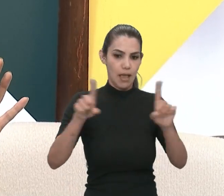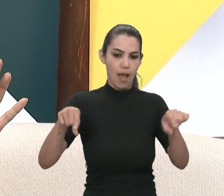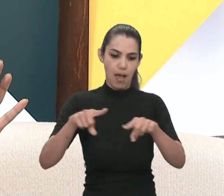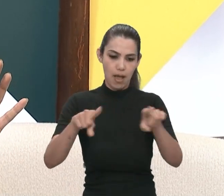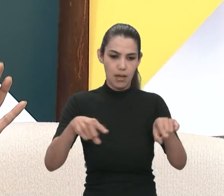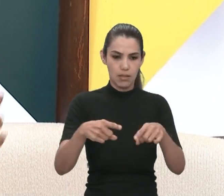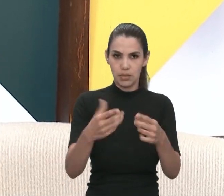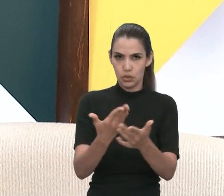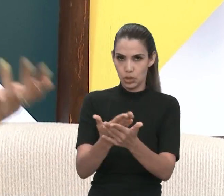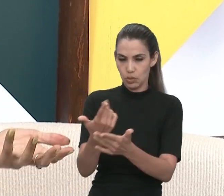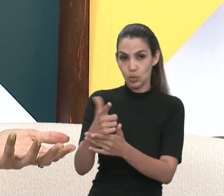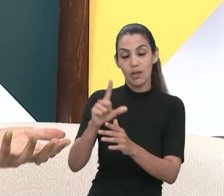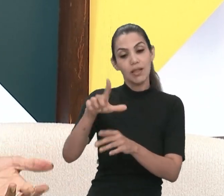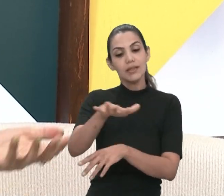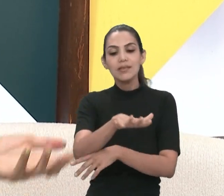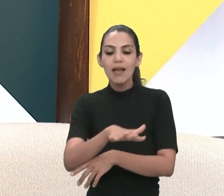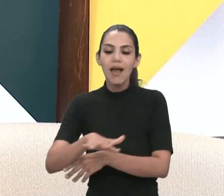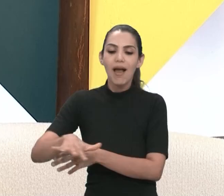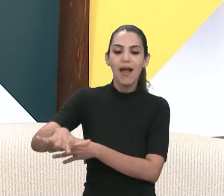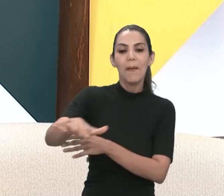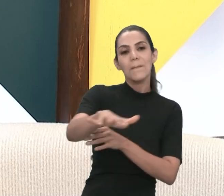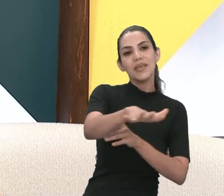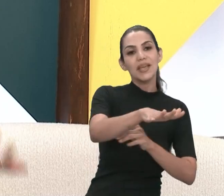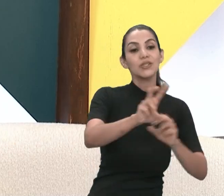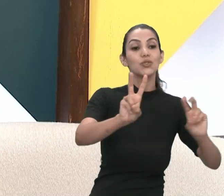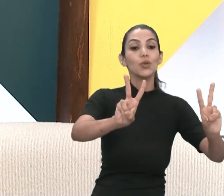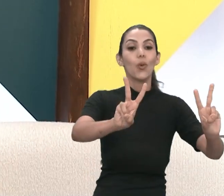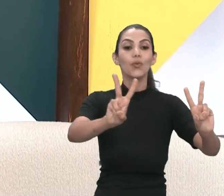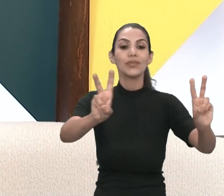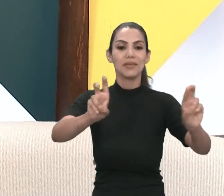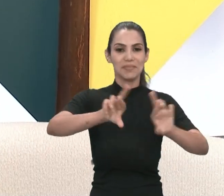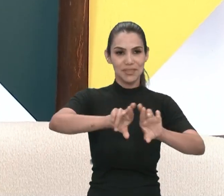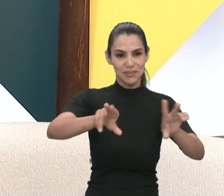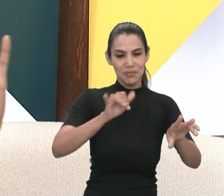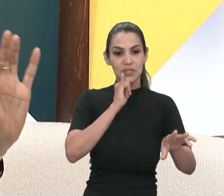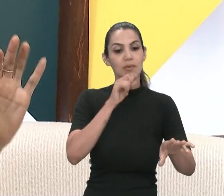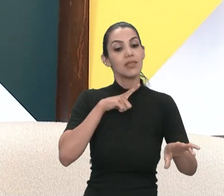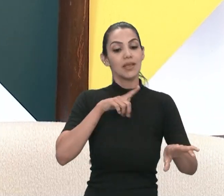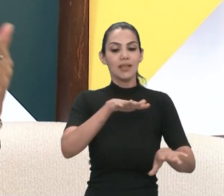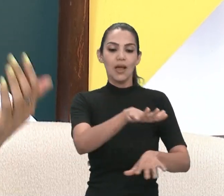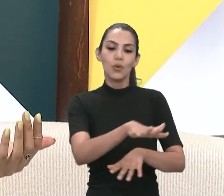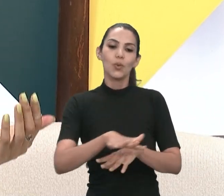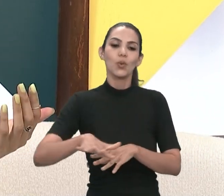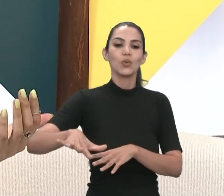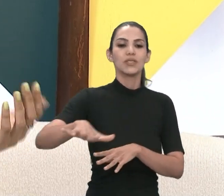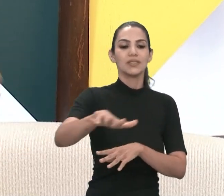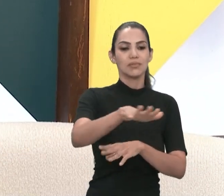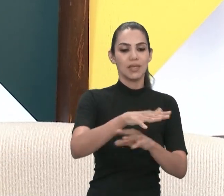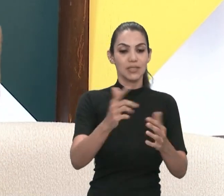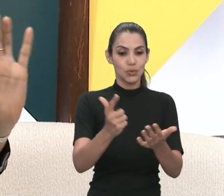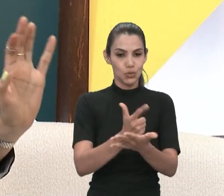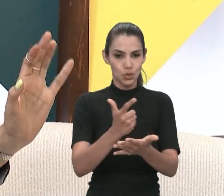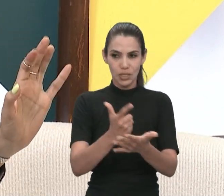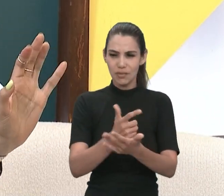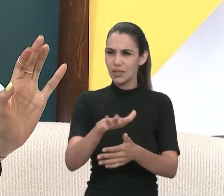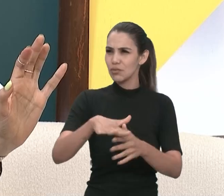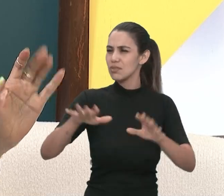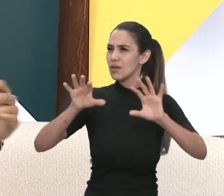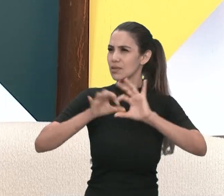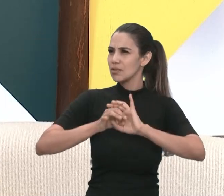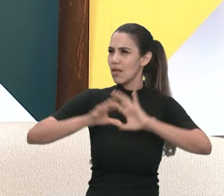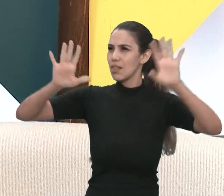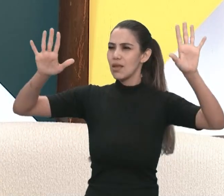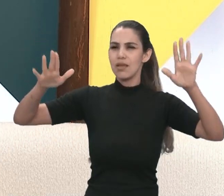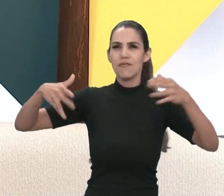ambientes temáticos. Um deles é a sala de livros. Então, é um espaço aberto para o pátio da escola, com portas de vidro